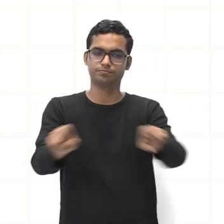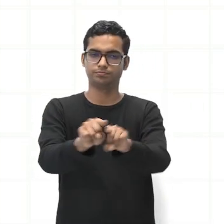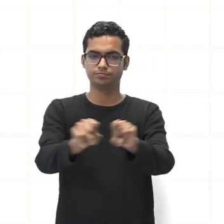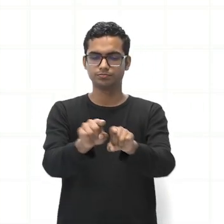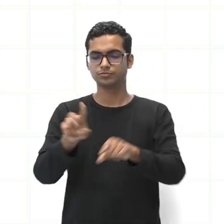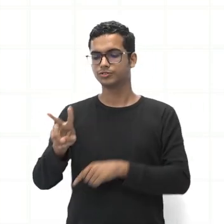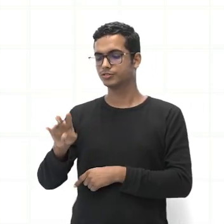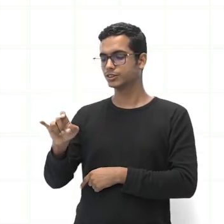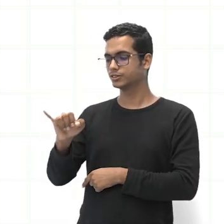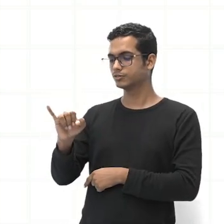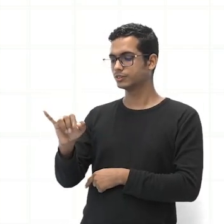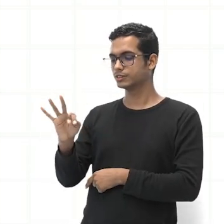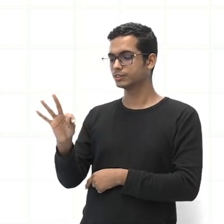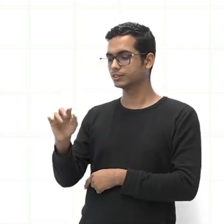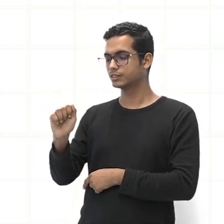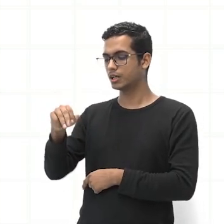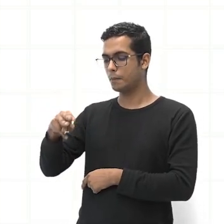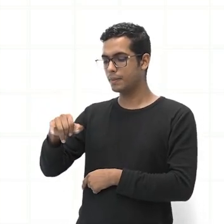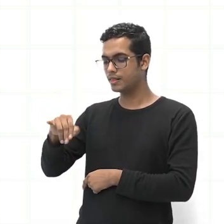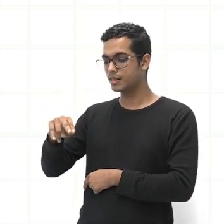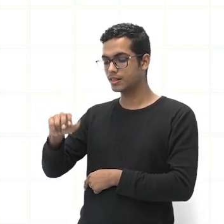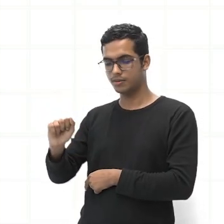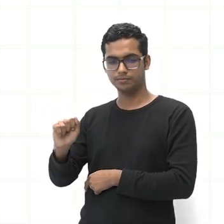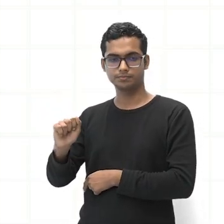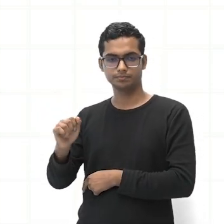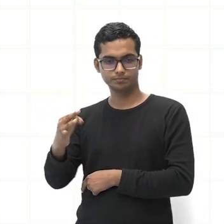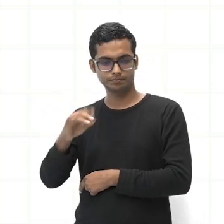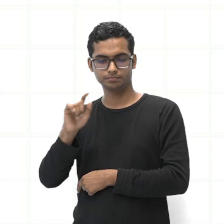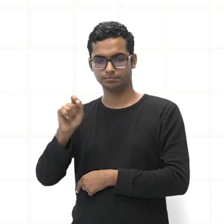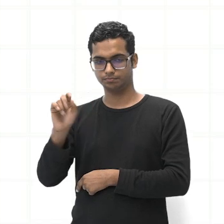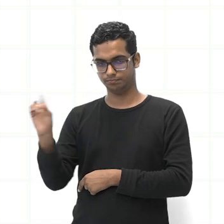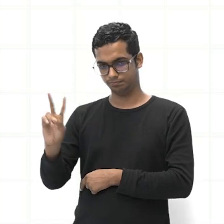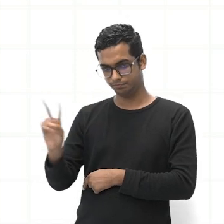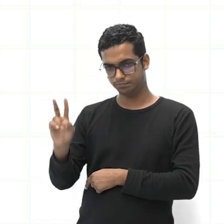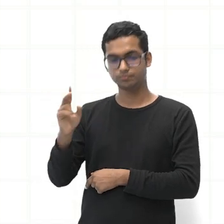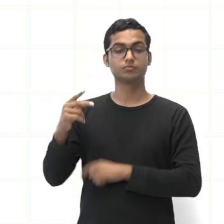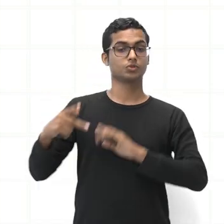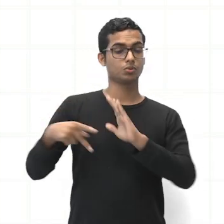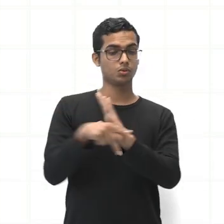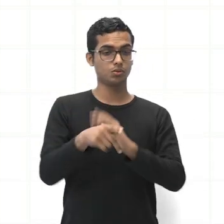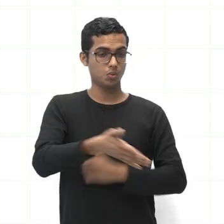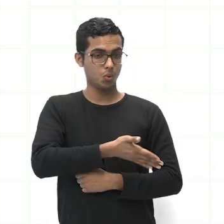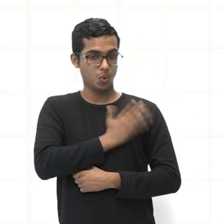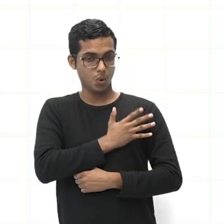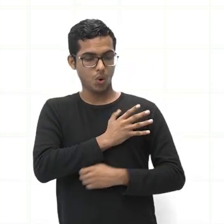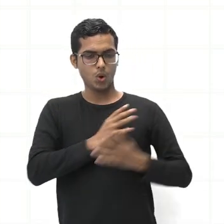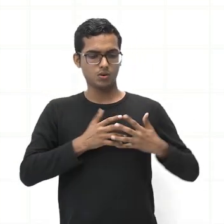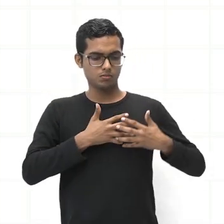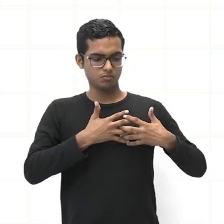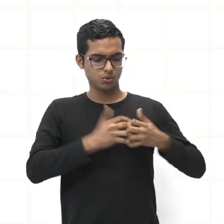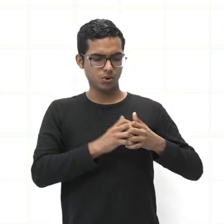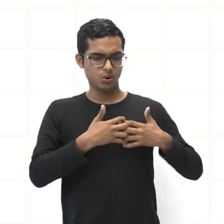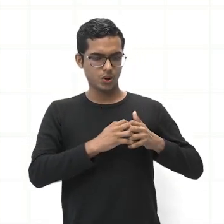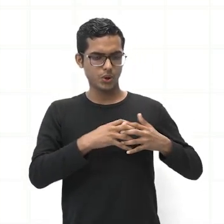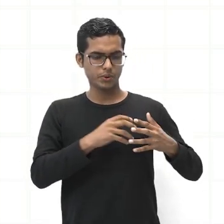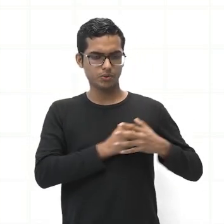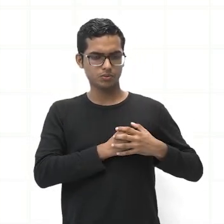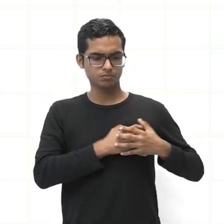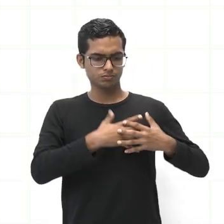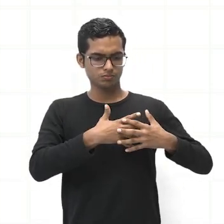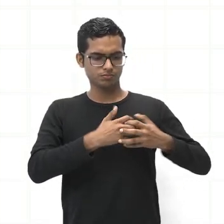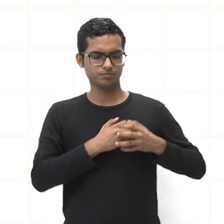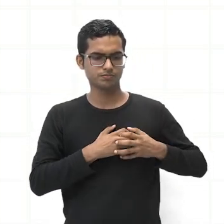coração, que faz o quê? Bombeia sangue pelo nosso corpo, levando tanto o